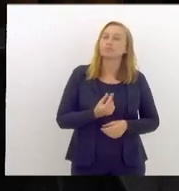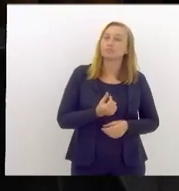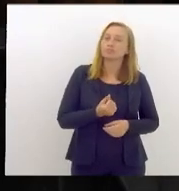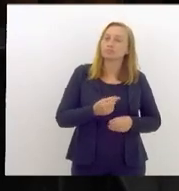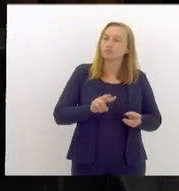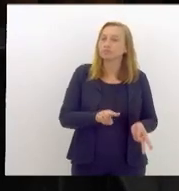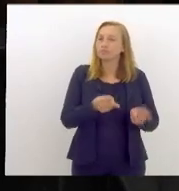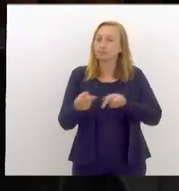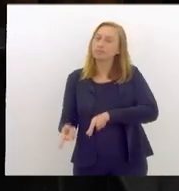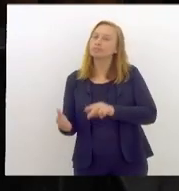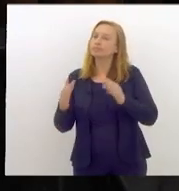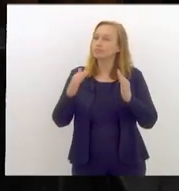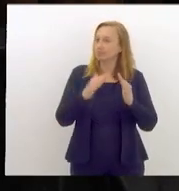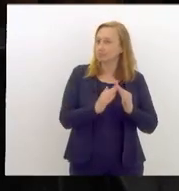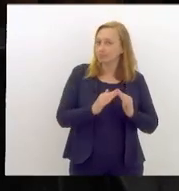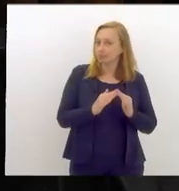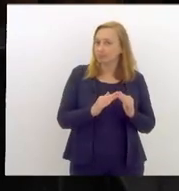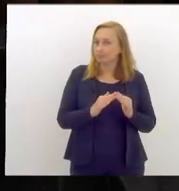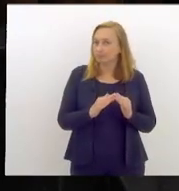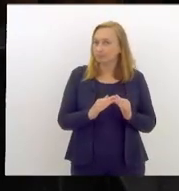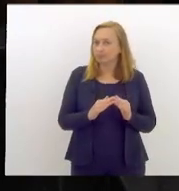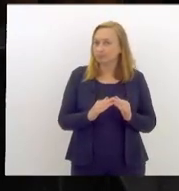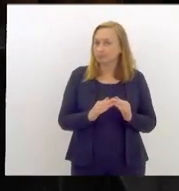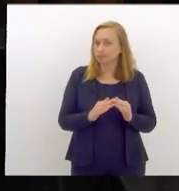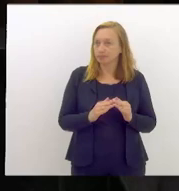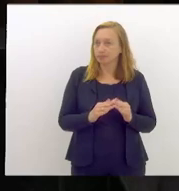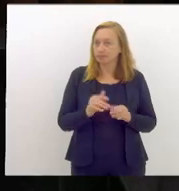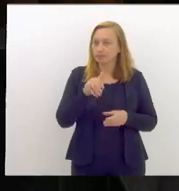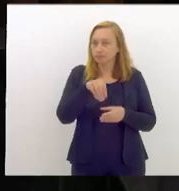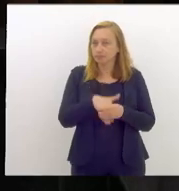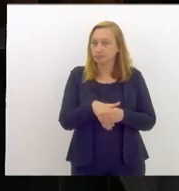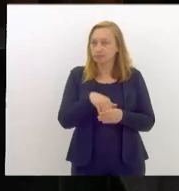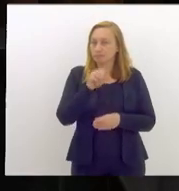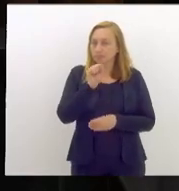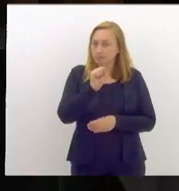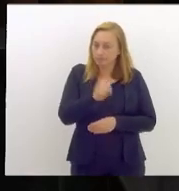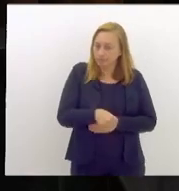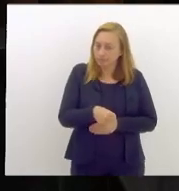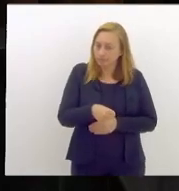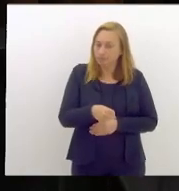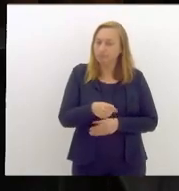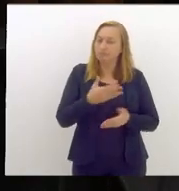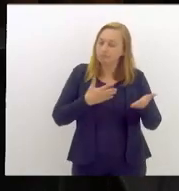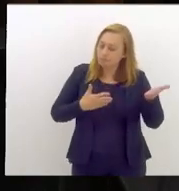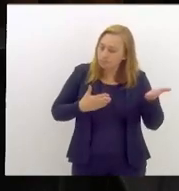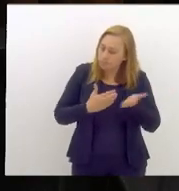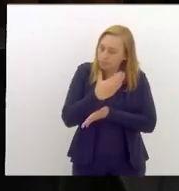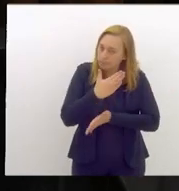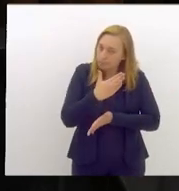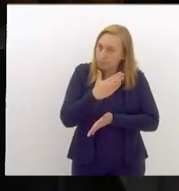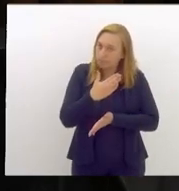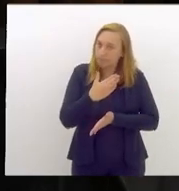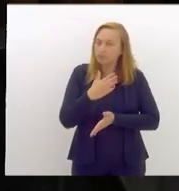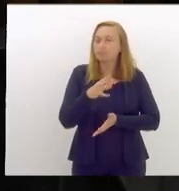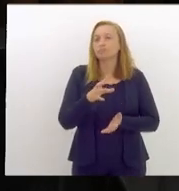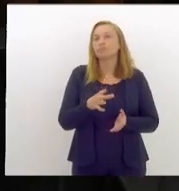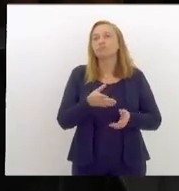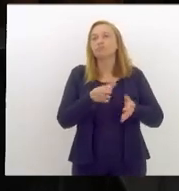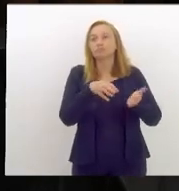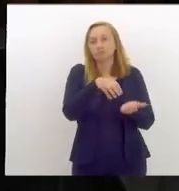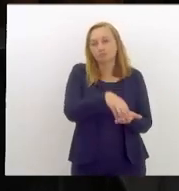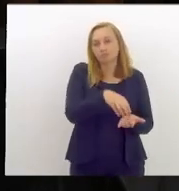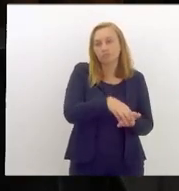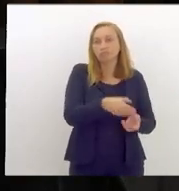encaminhadas para essa casa com o voto favorável aprovadas pelos órgãos de controle